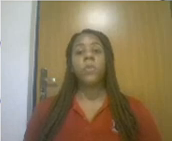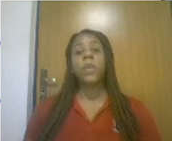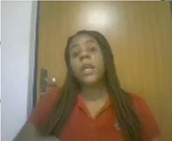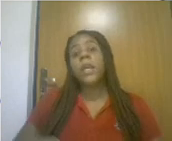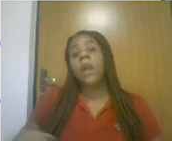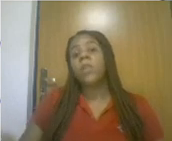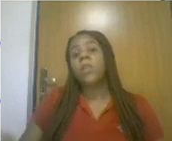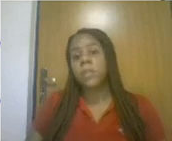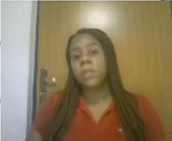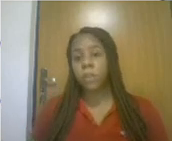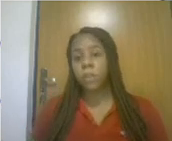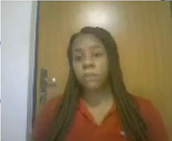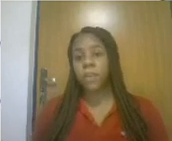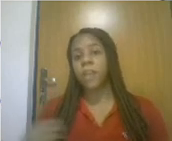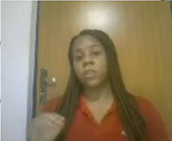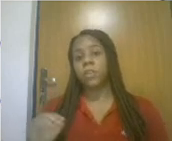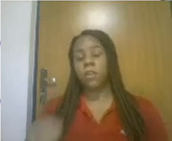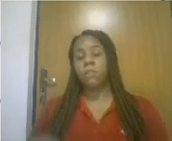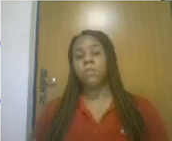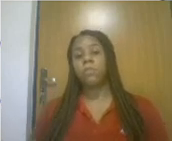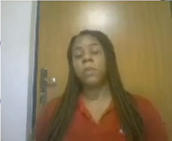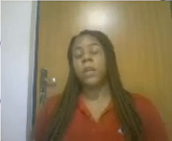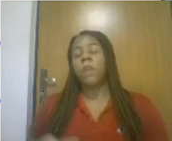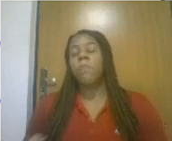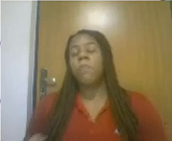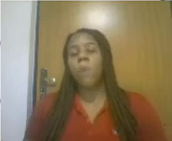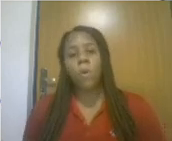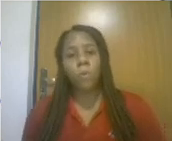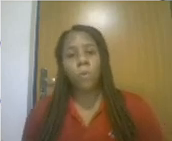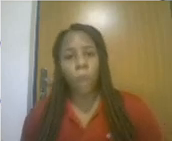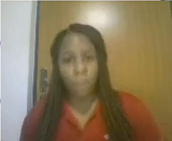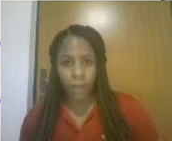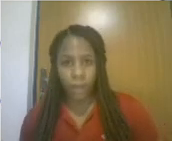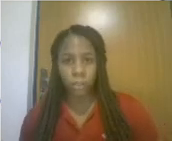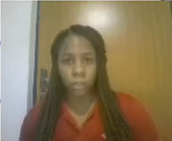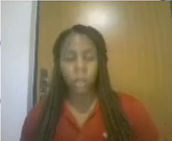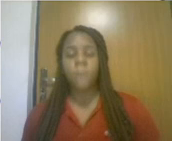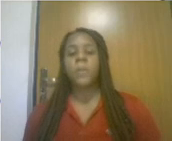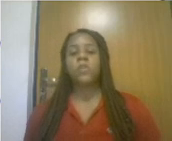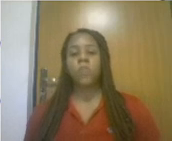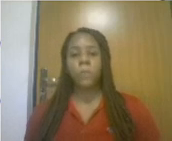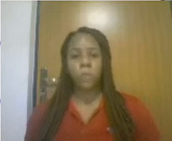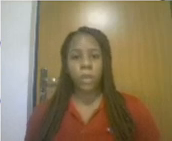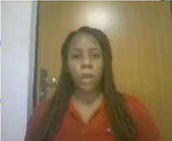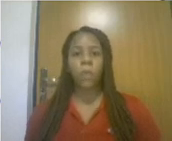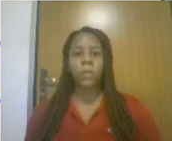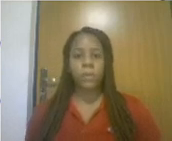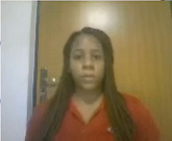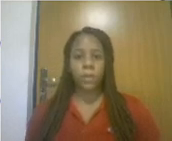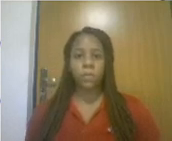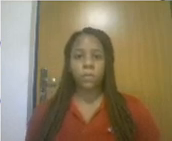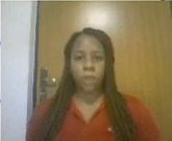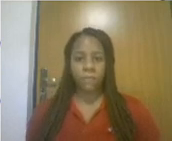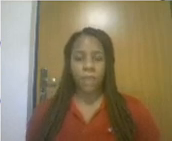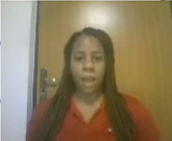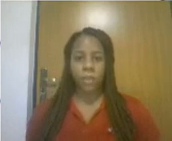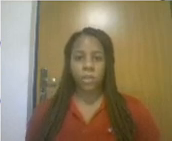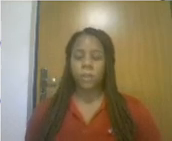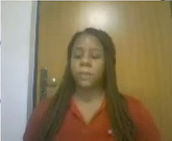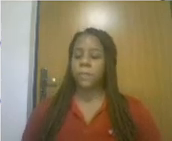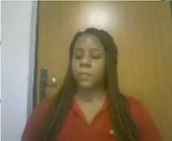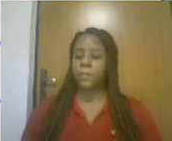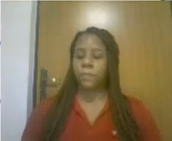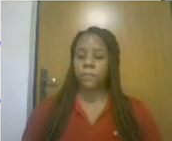sobre o que aconteceu na viagem. Então, eu expliquei um pouco a mais sobre o que aconteceu na